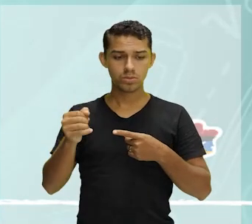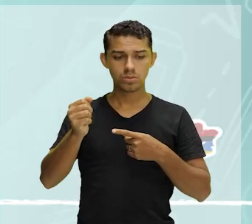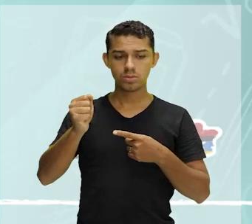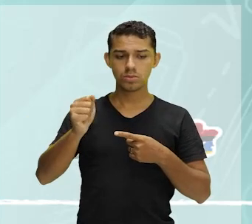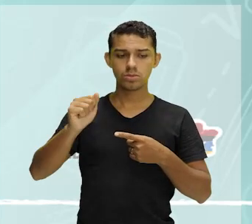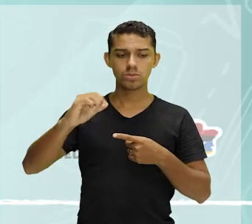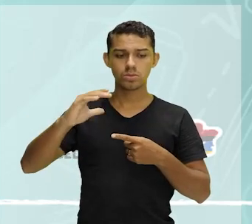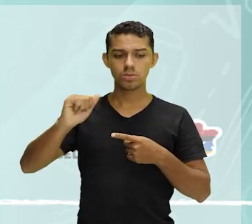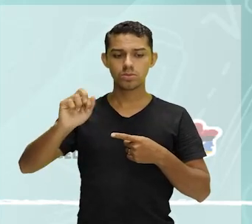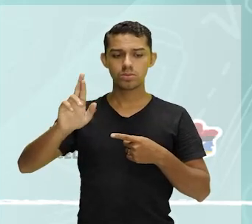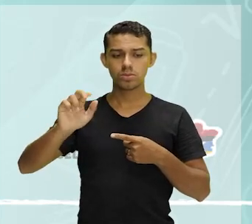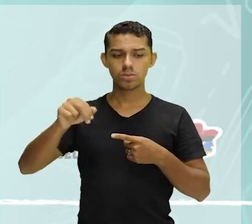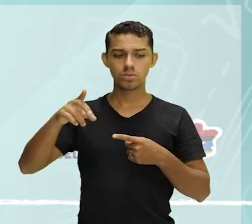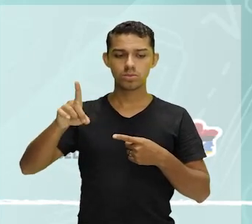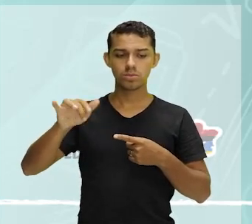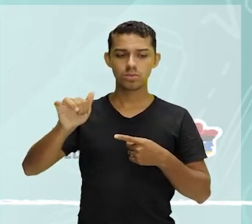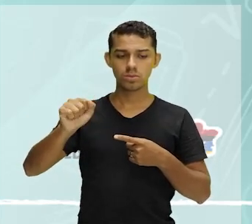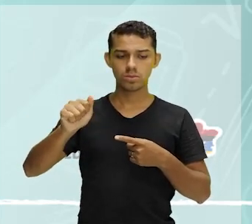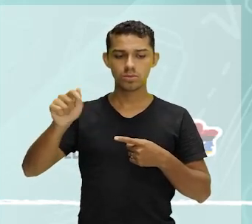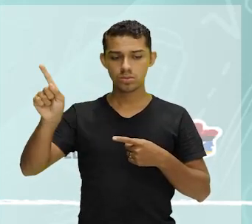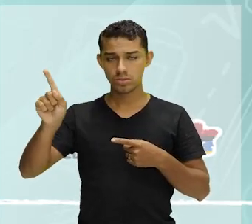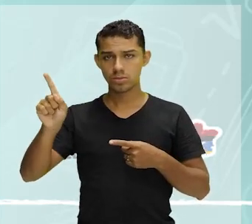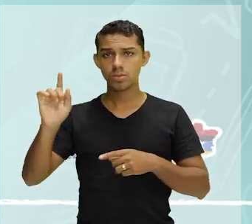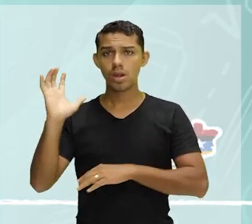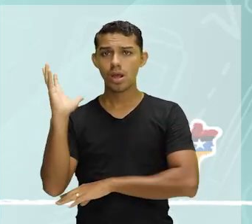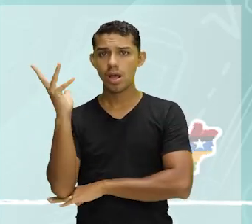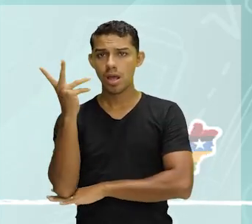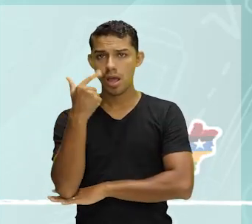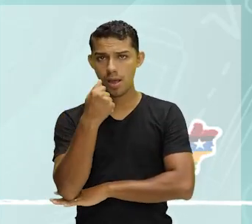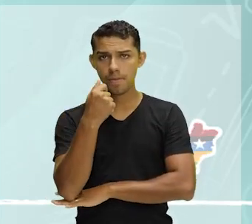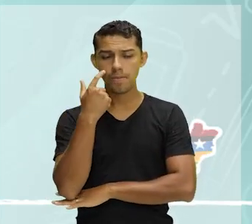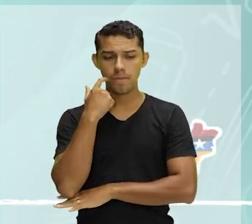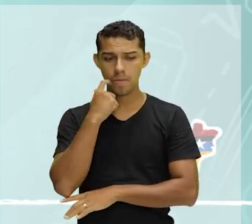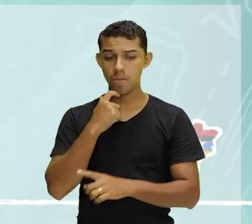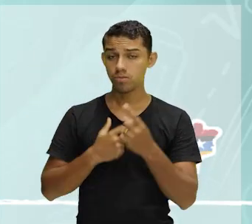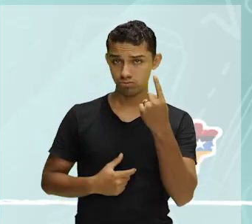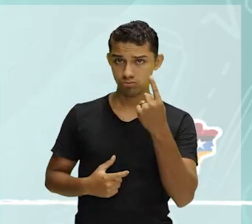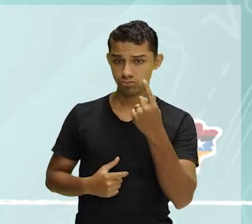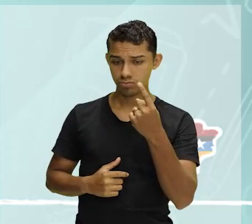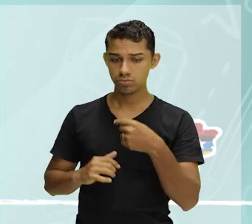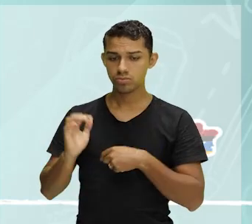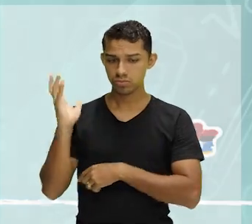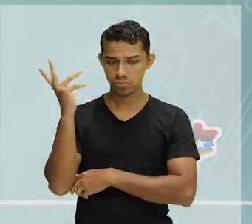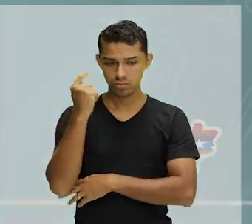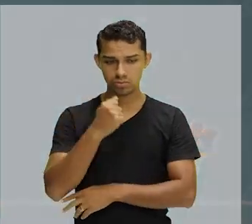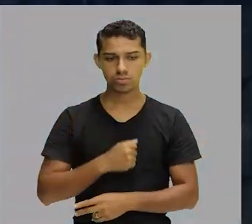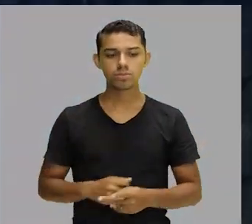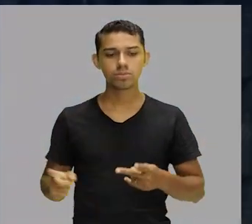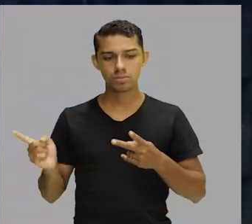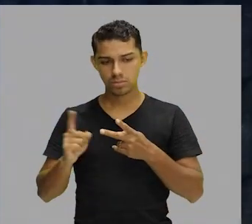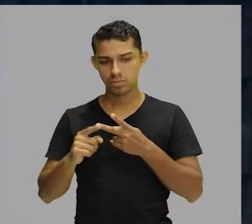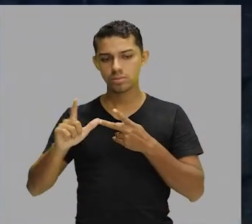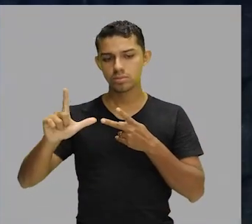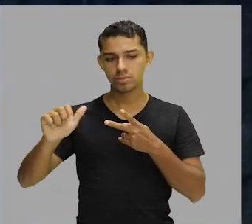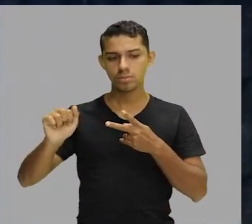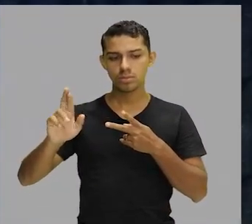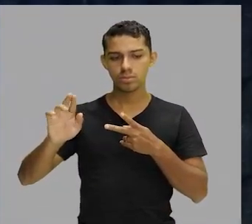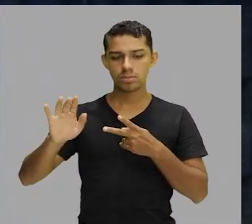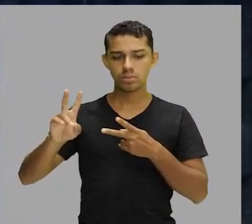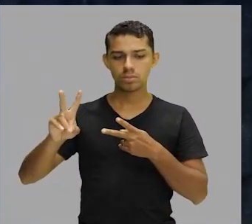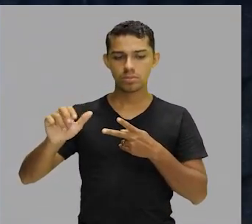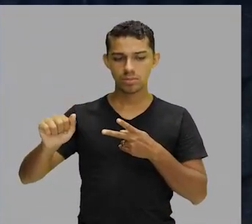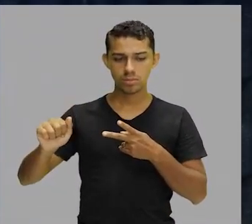jacarandá. O jacarandá é uma árvore. Eu tenho uma árvore, um jacarandá, para larva de